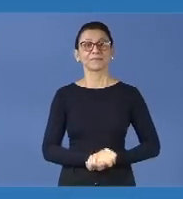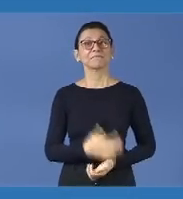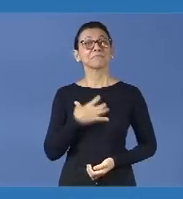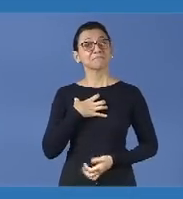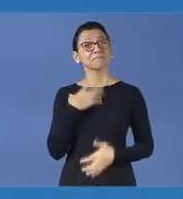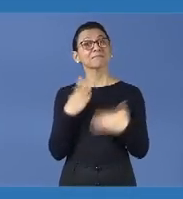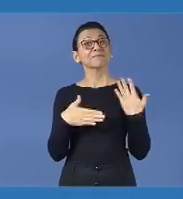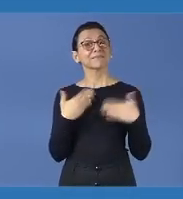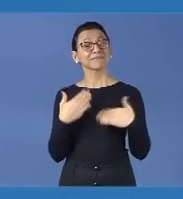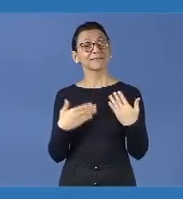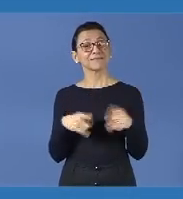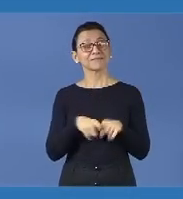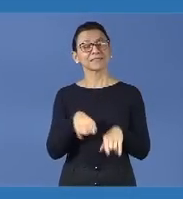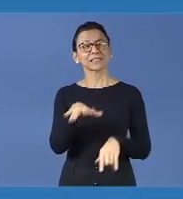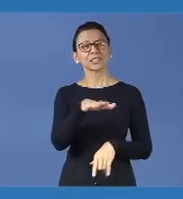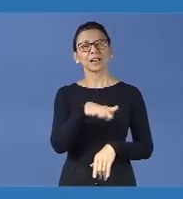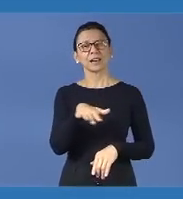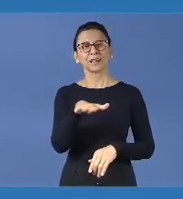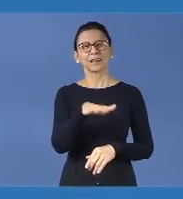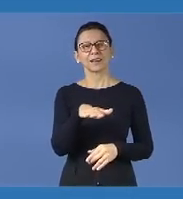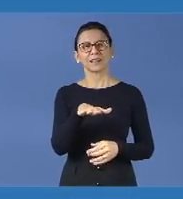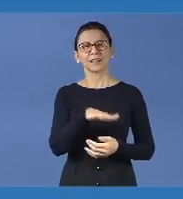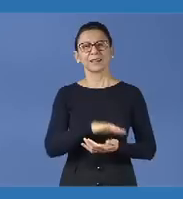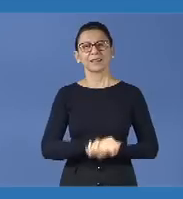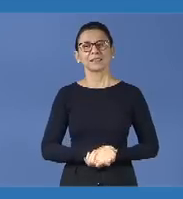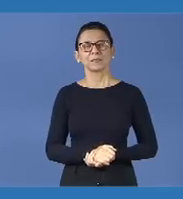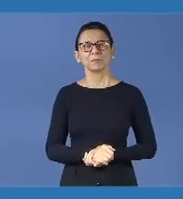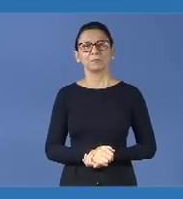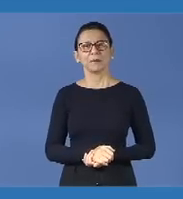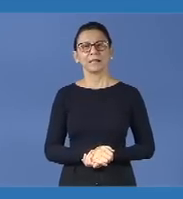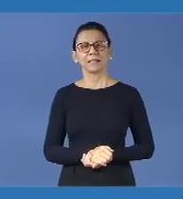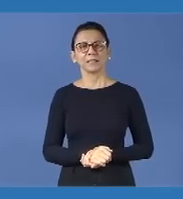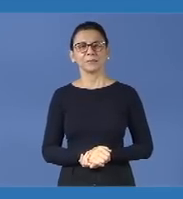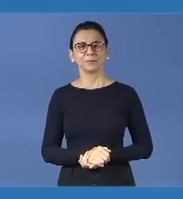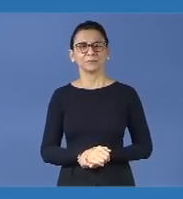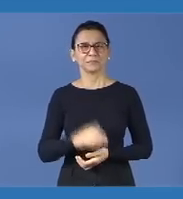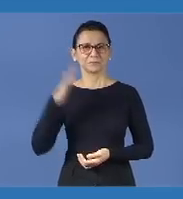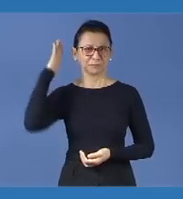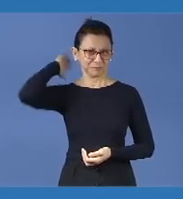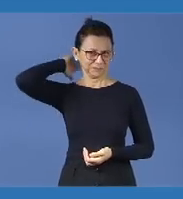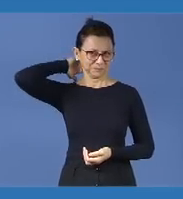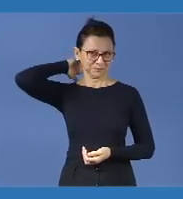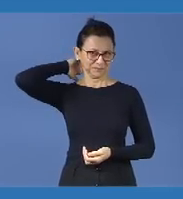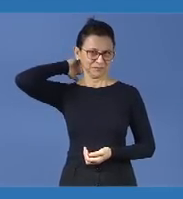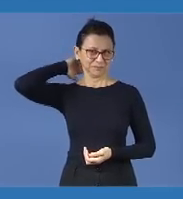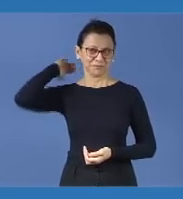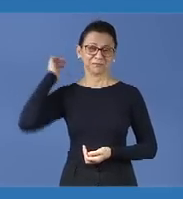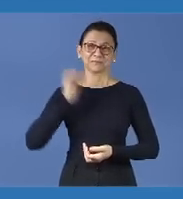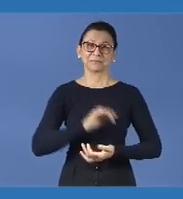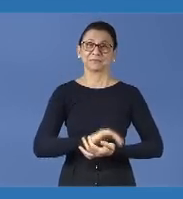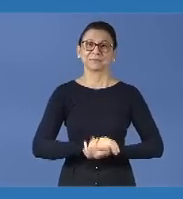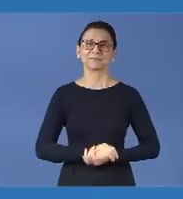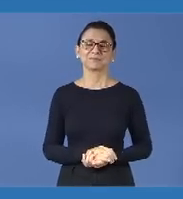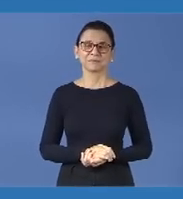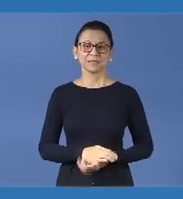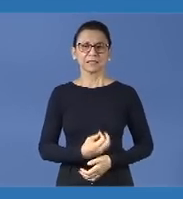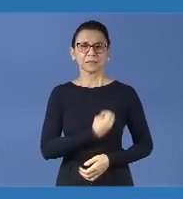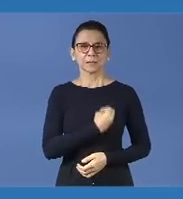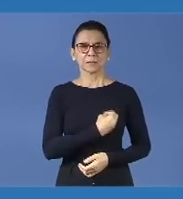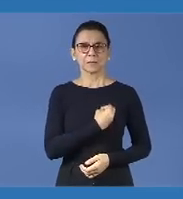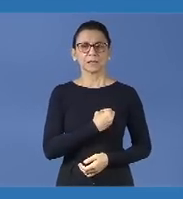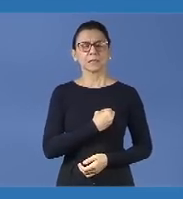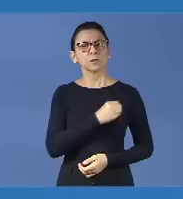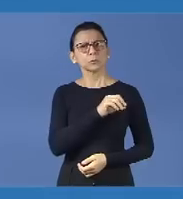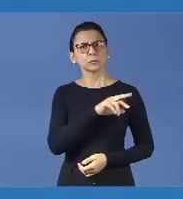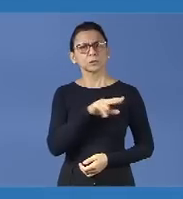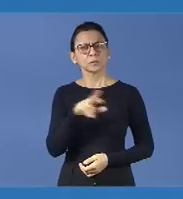coração, lá na região de Ananindeua, em Pará, onde tiveram ali a participação dos irmãos da